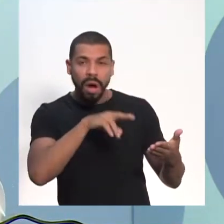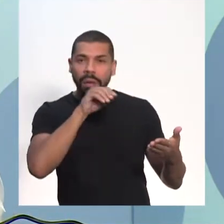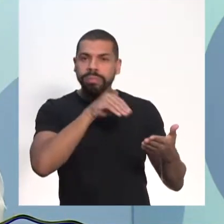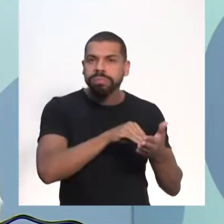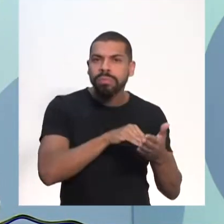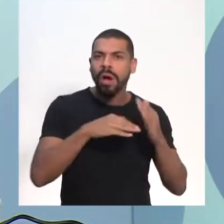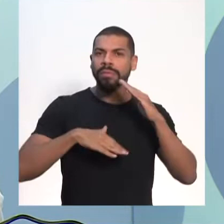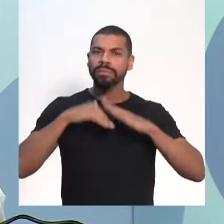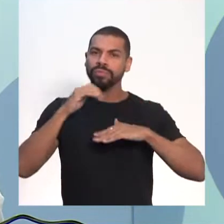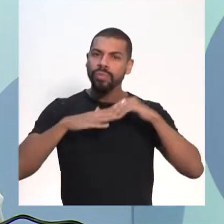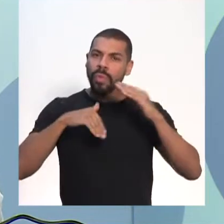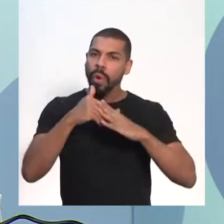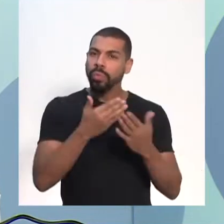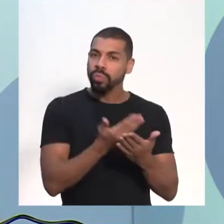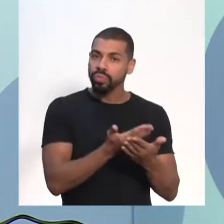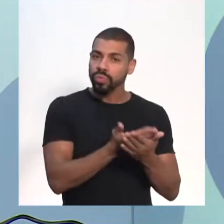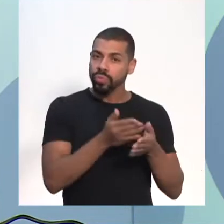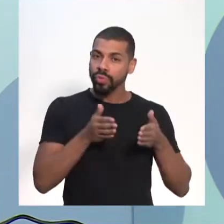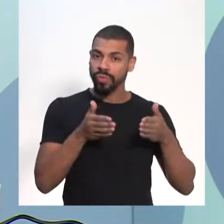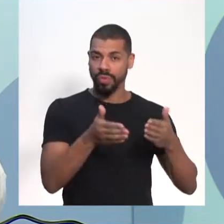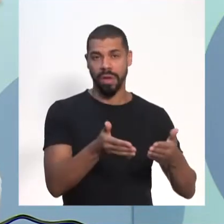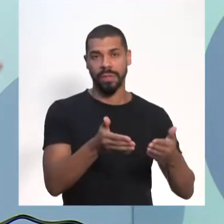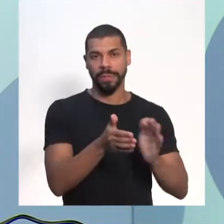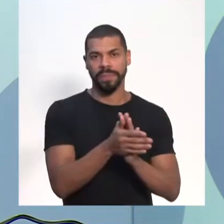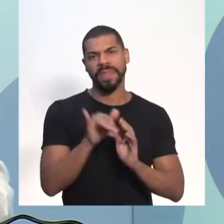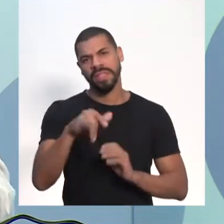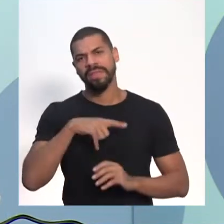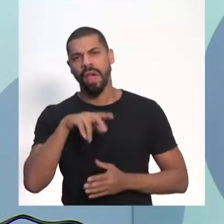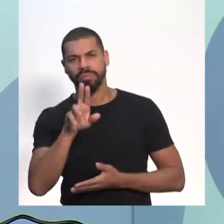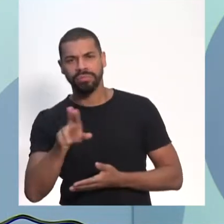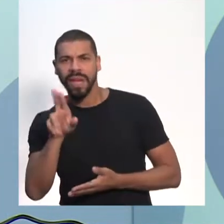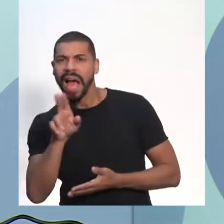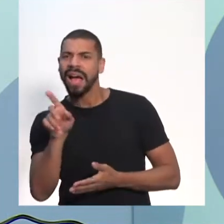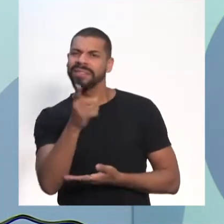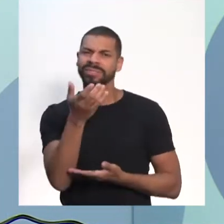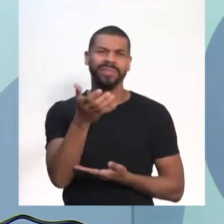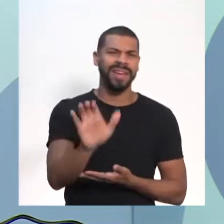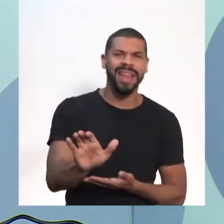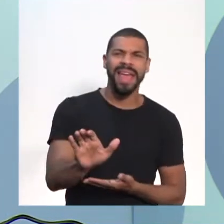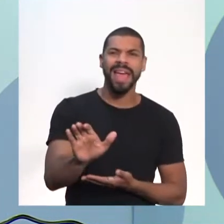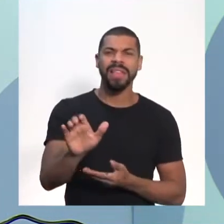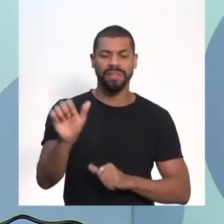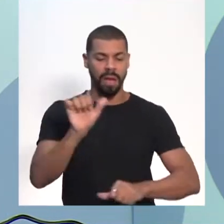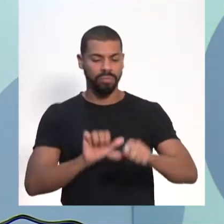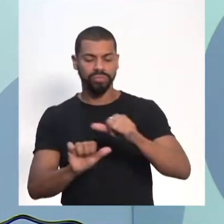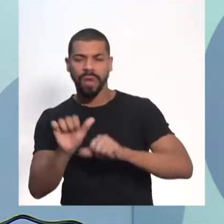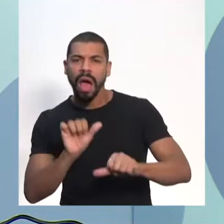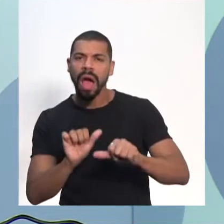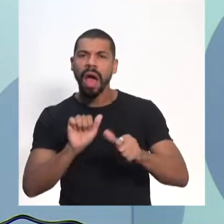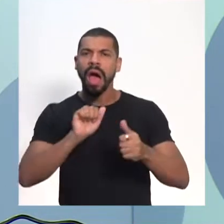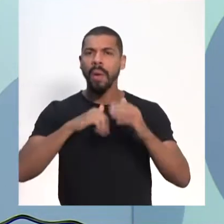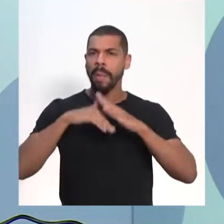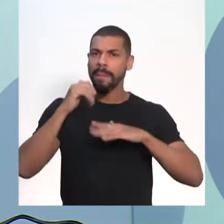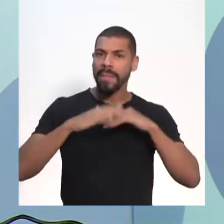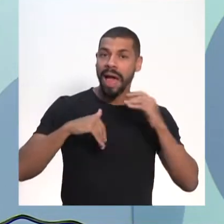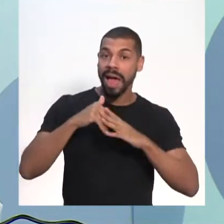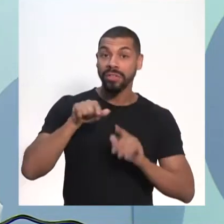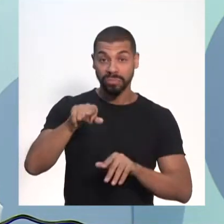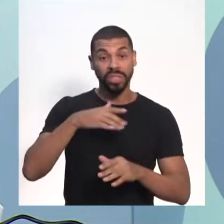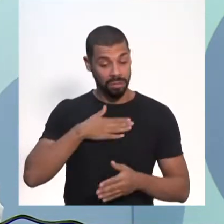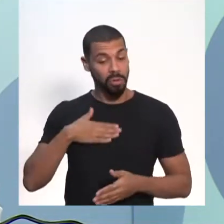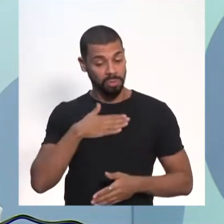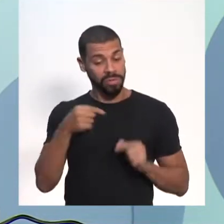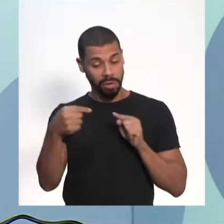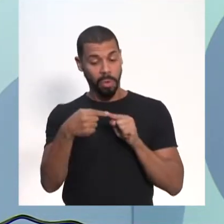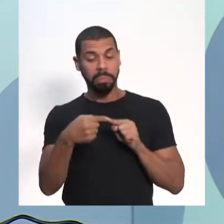façam um estudo se vai usar, se vai alterar, se vai modificar uma ou outra, ou se gostou da proposta